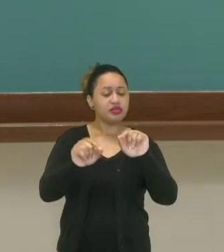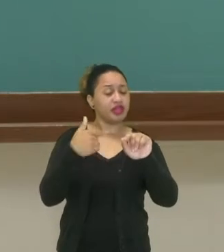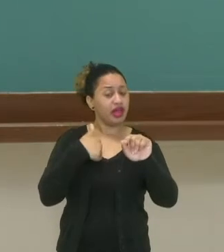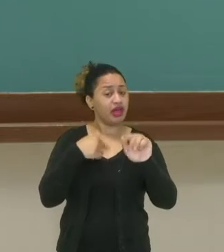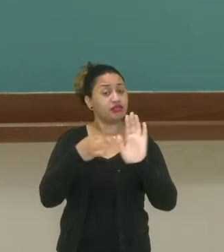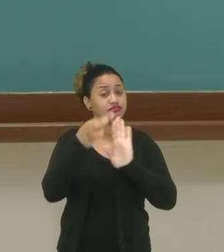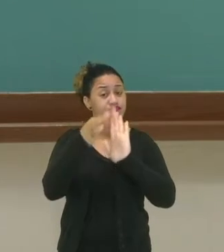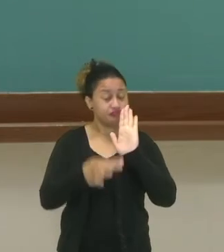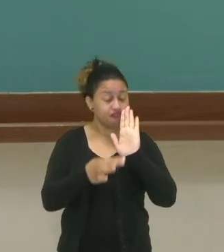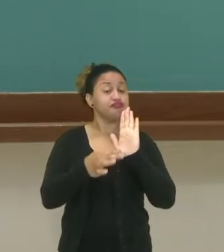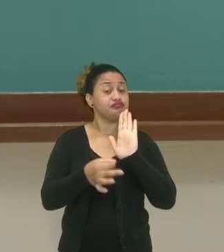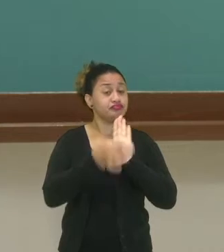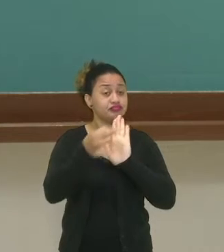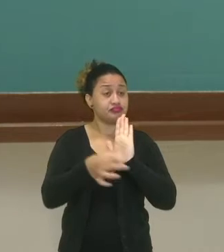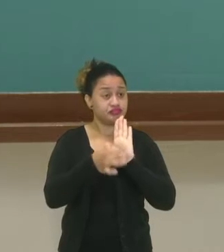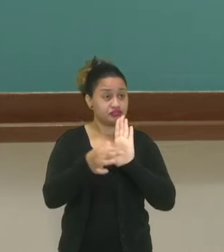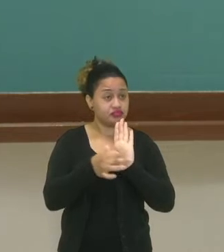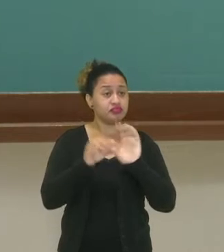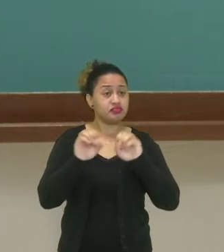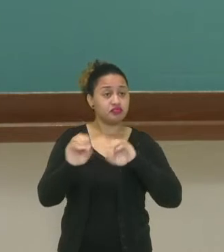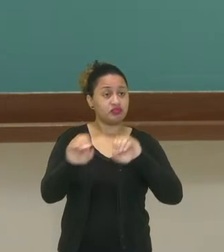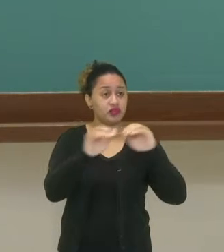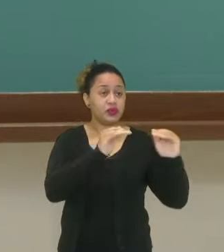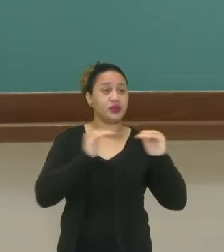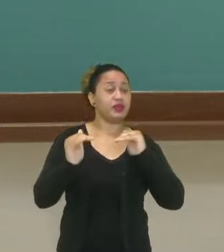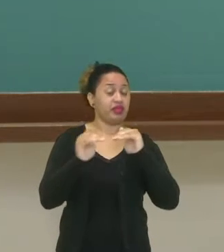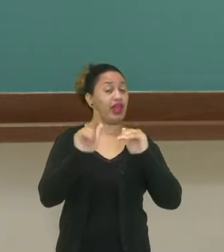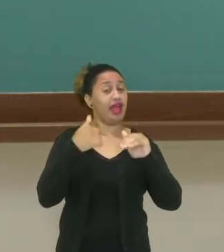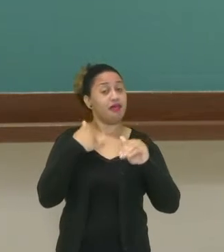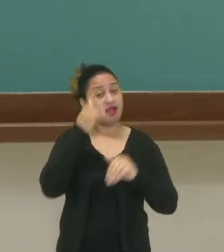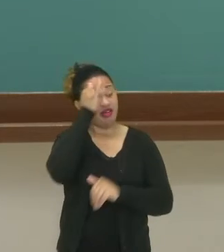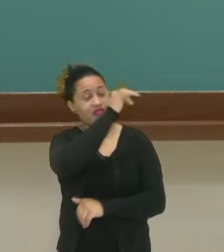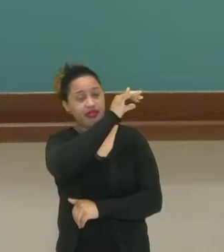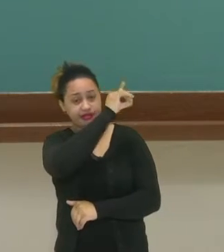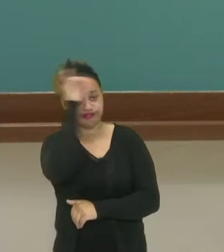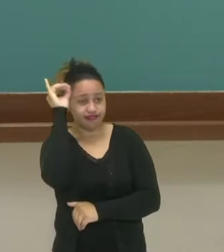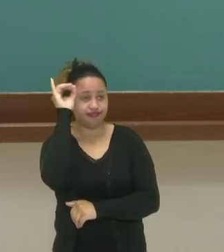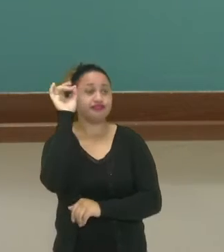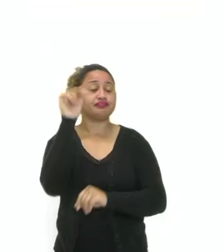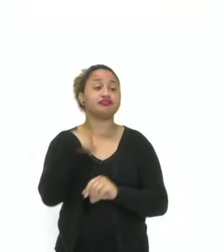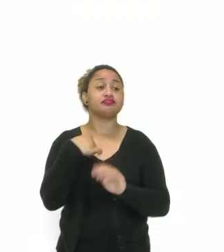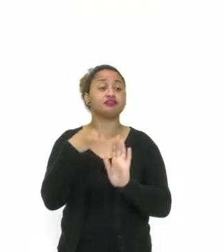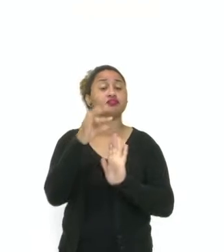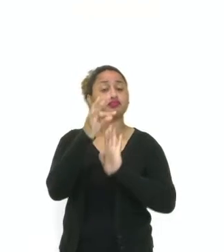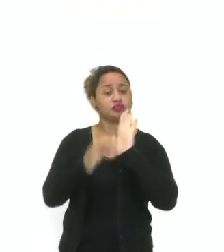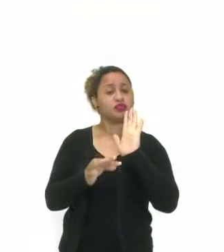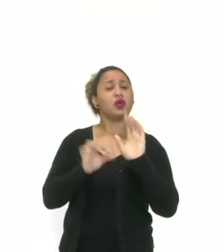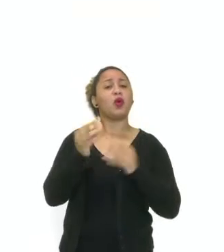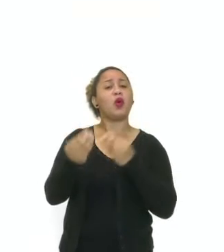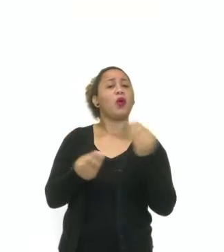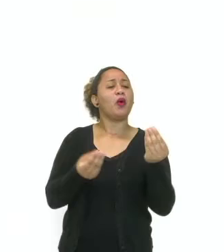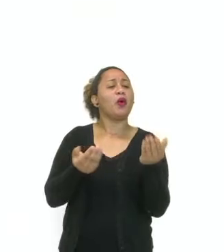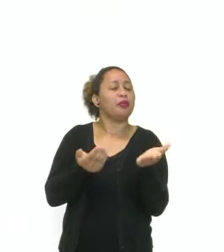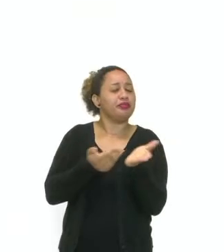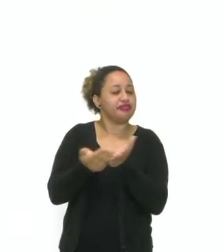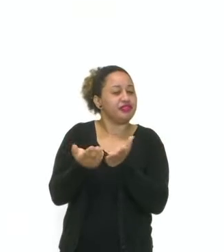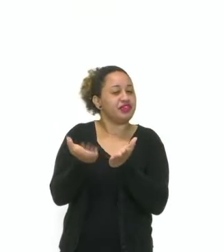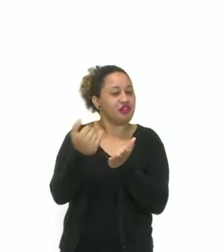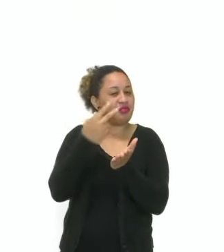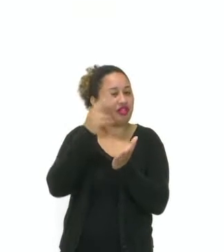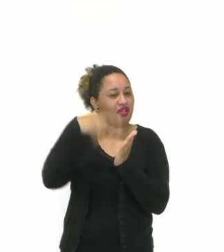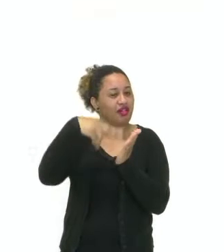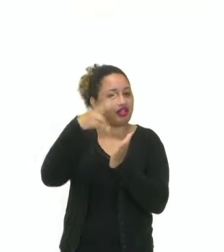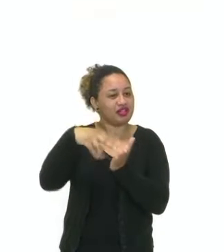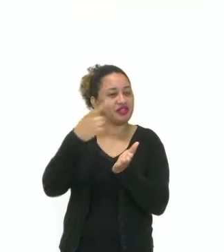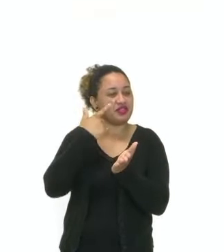Igualitária, a vacina contra a ignorância. Então esse é um exemplo de um texto chamado artigo de opinião, que começa assim: a